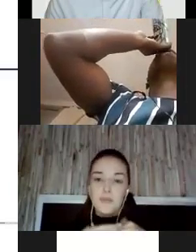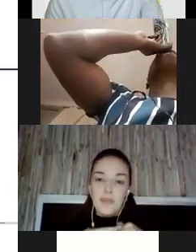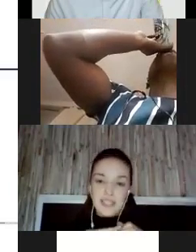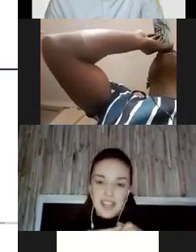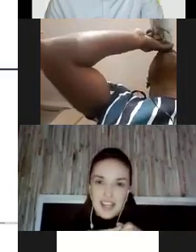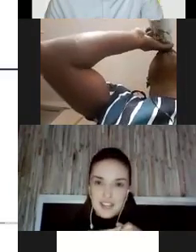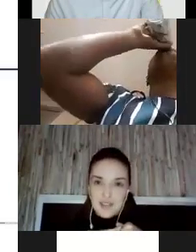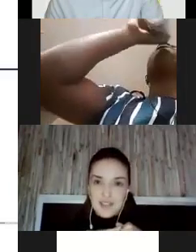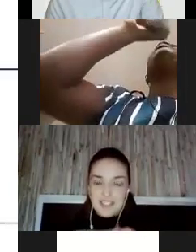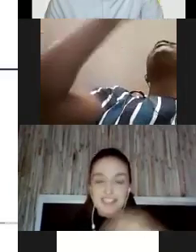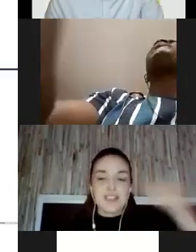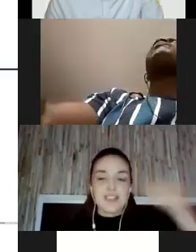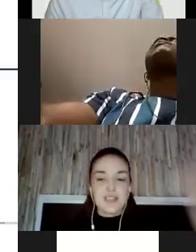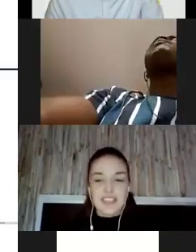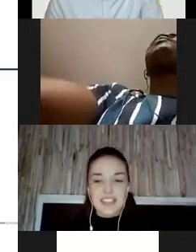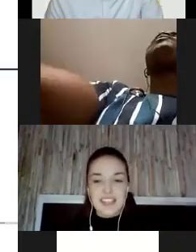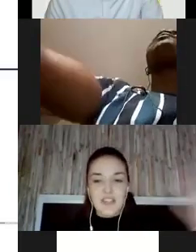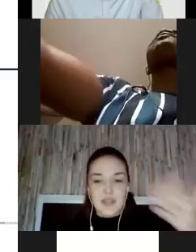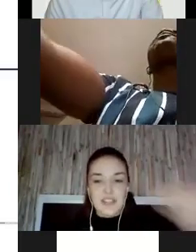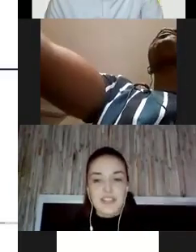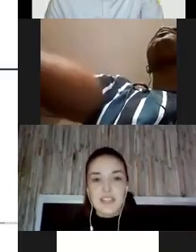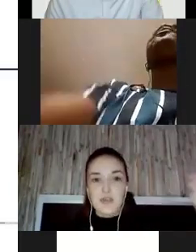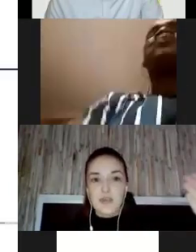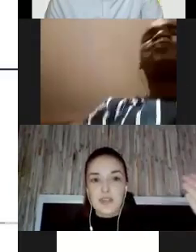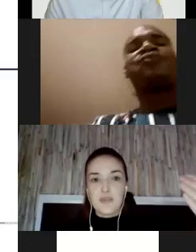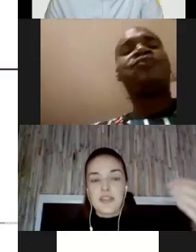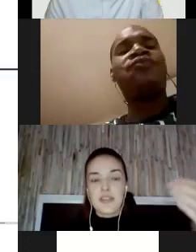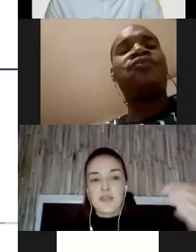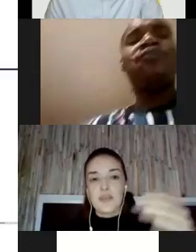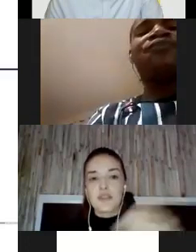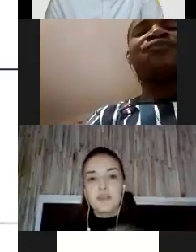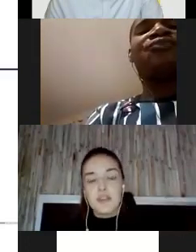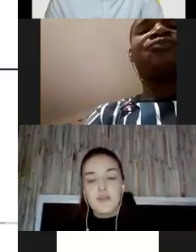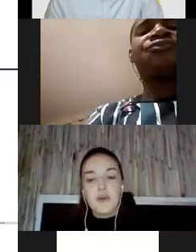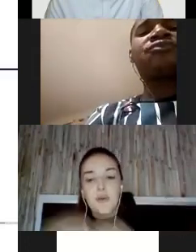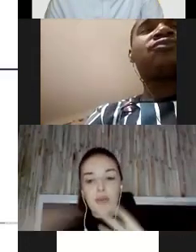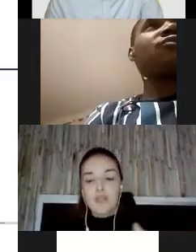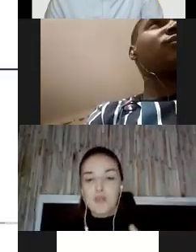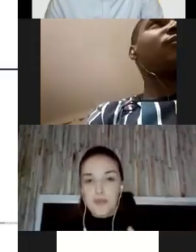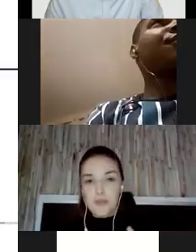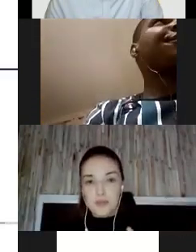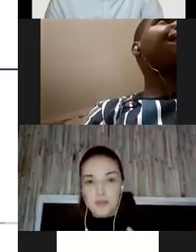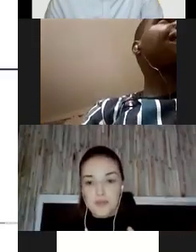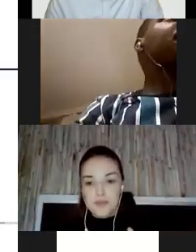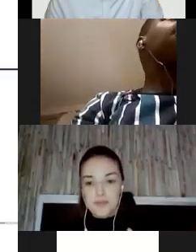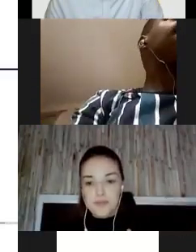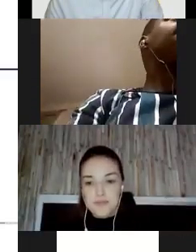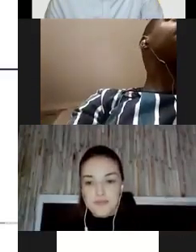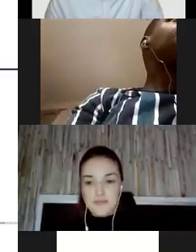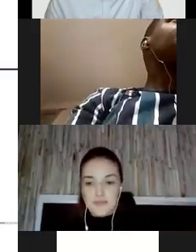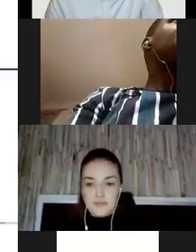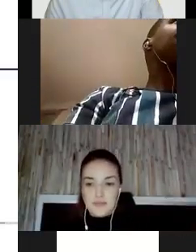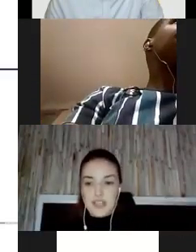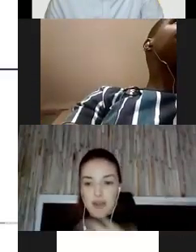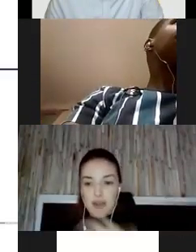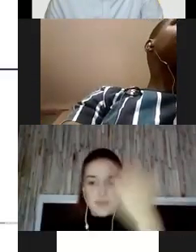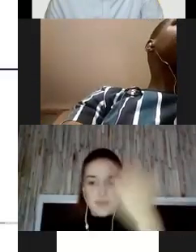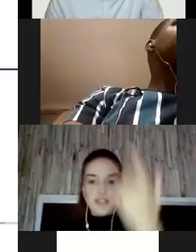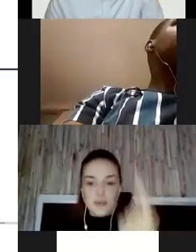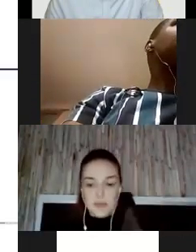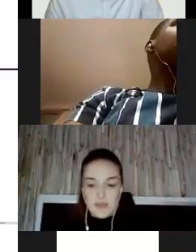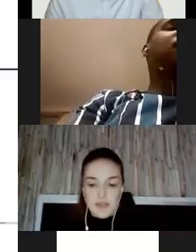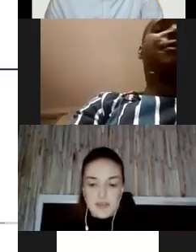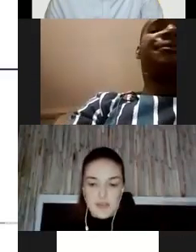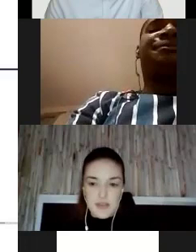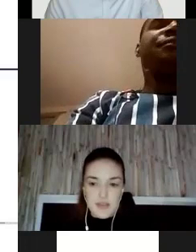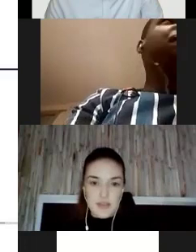marinho mais raso do que na parte de cima, que foi depositado num ambiente marinho mais profundo, que é o deepens